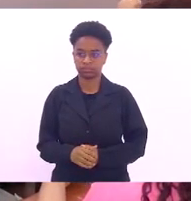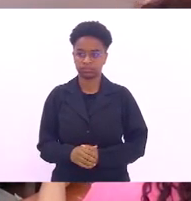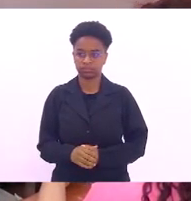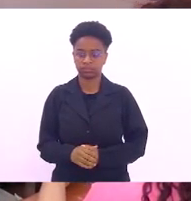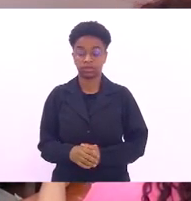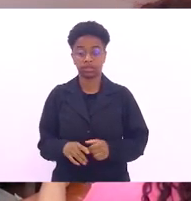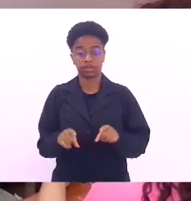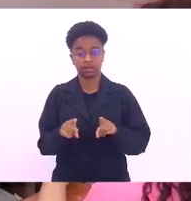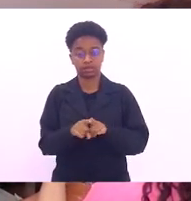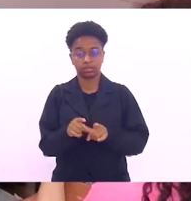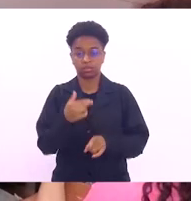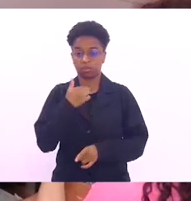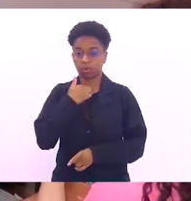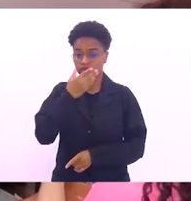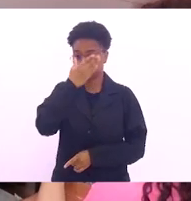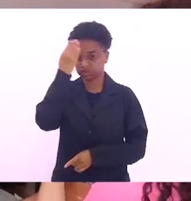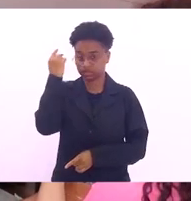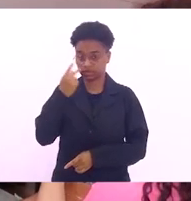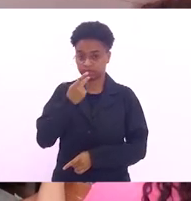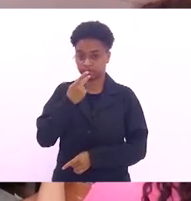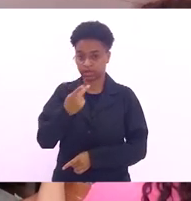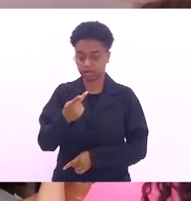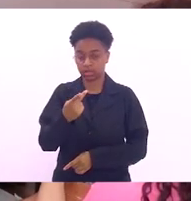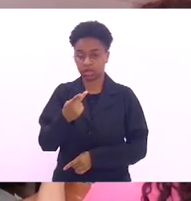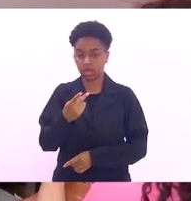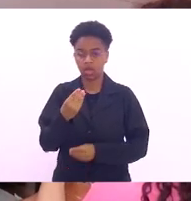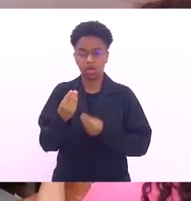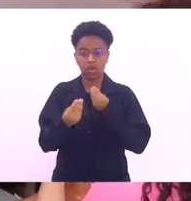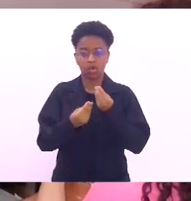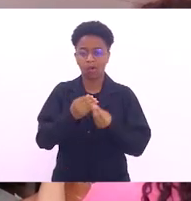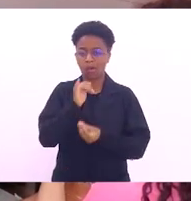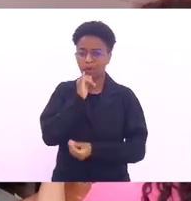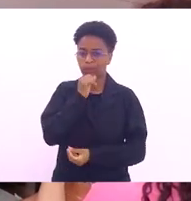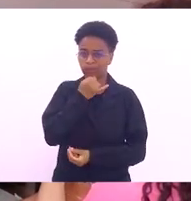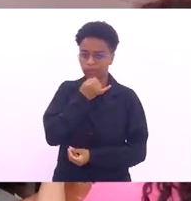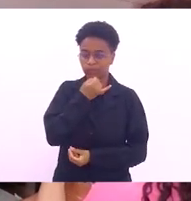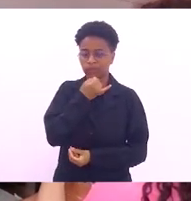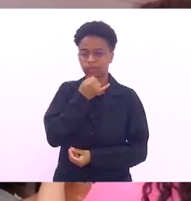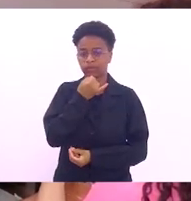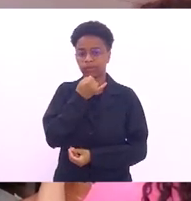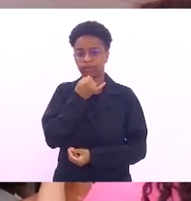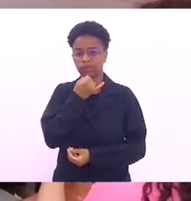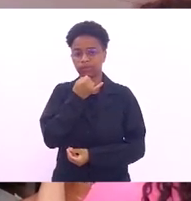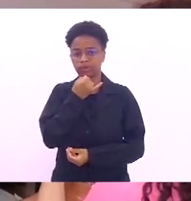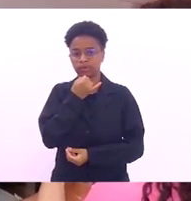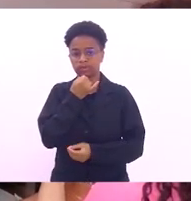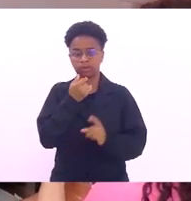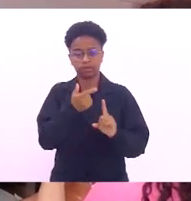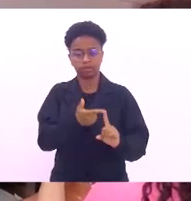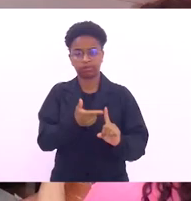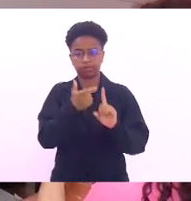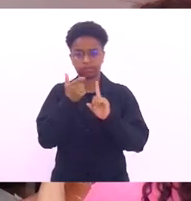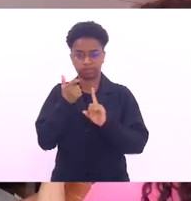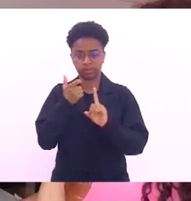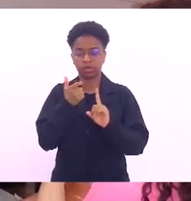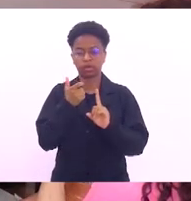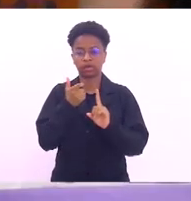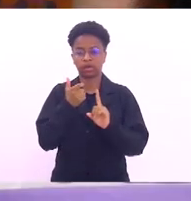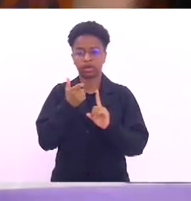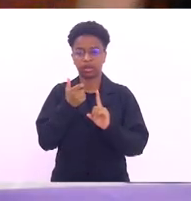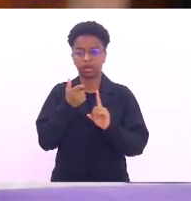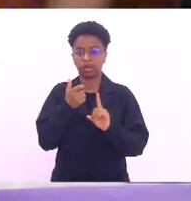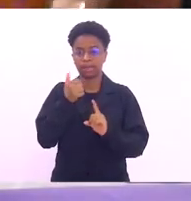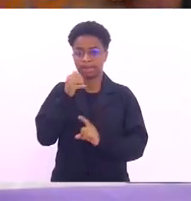de dizer do da leishma do lamento né do assassinato do feminicídio político